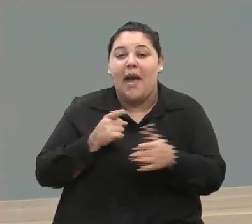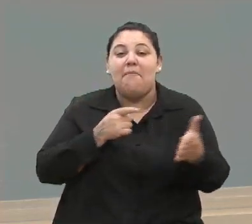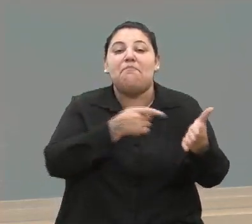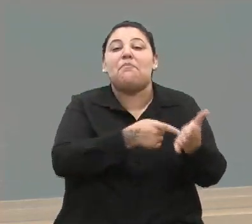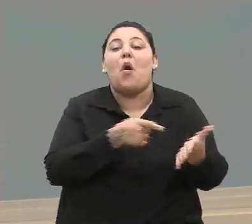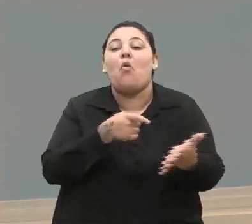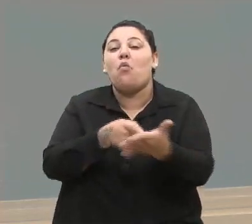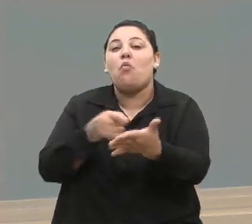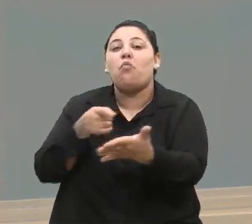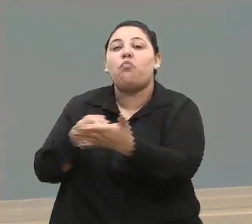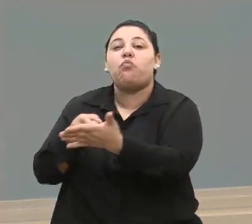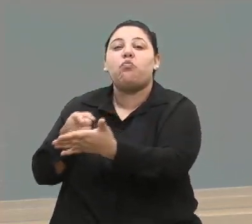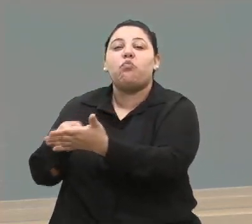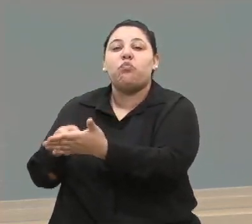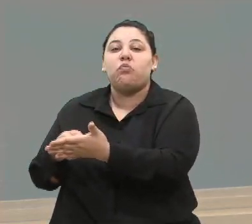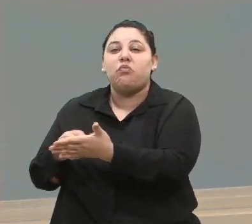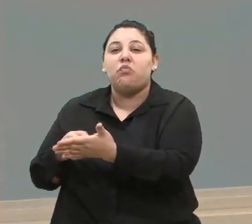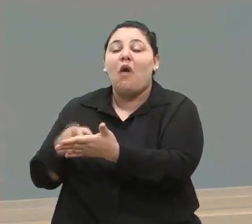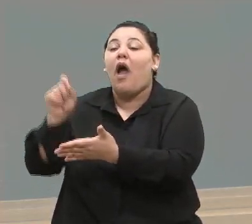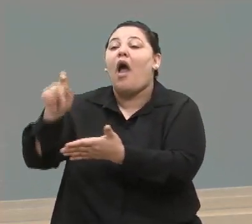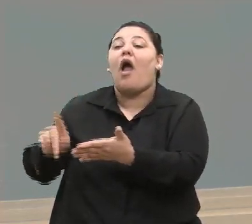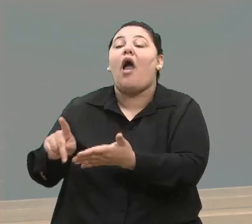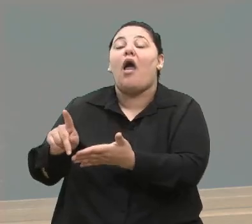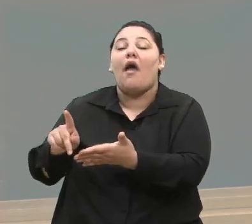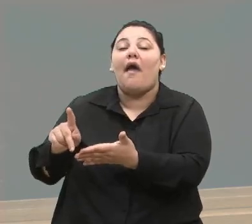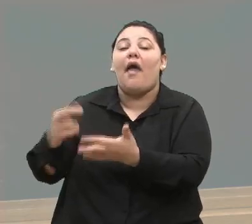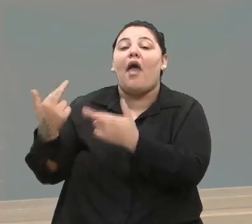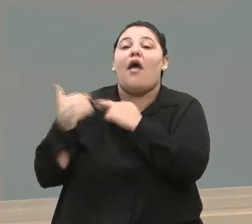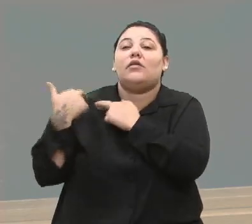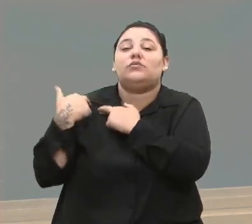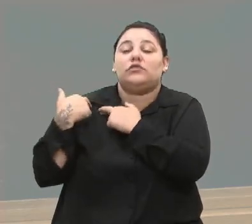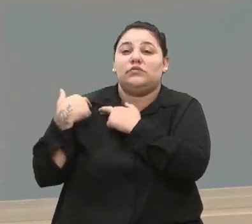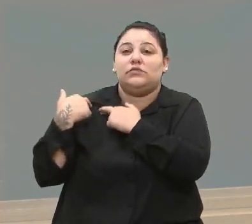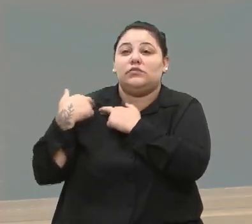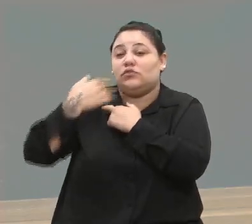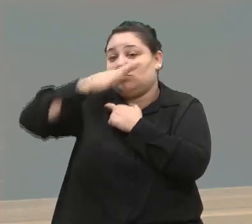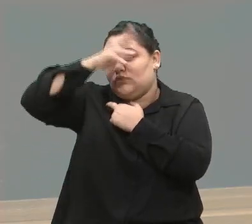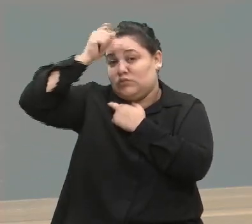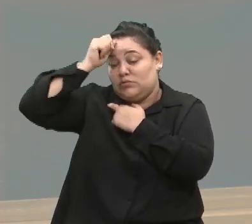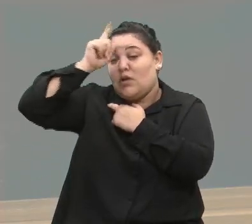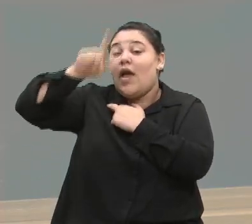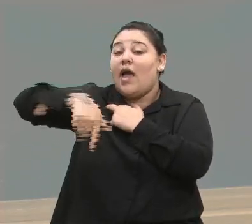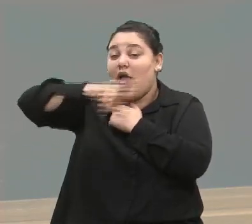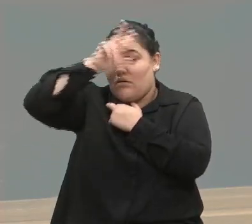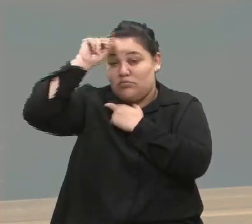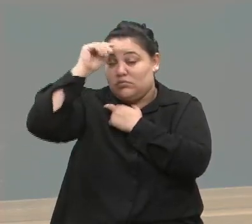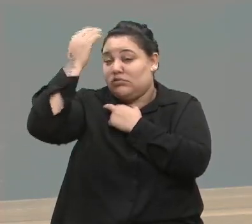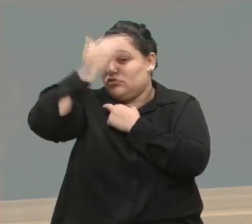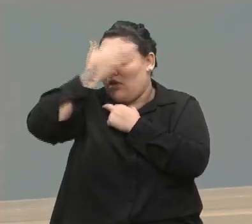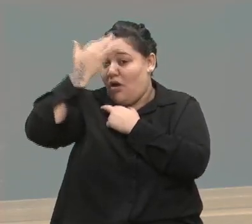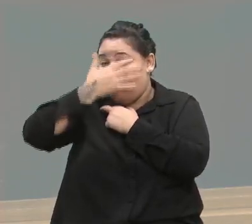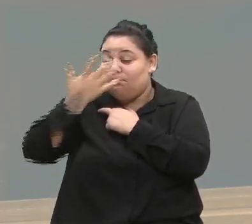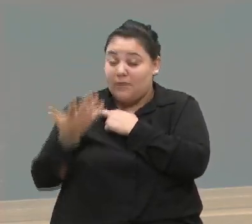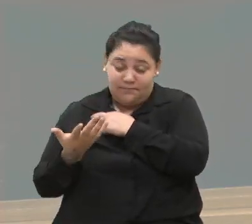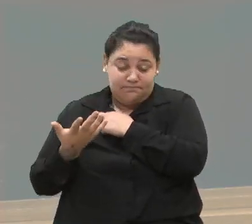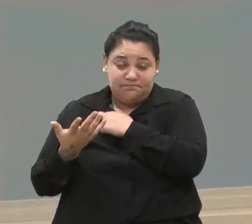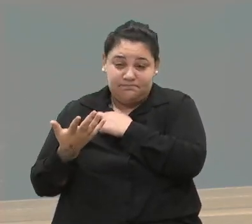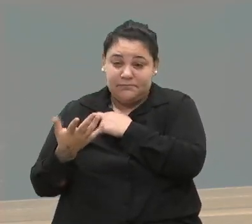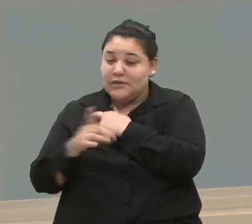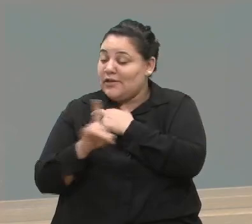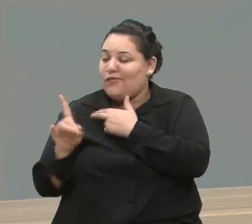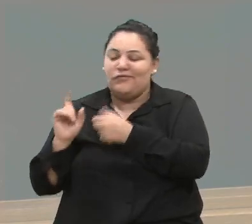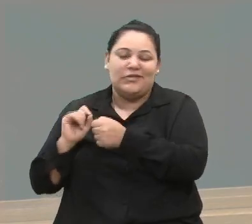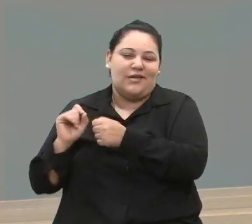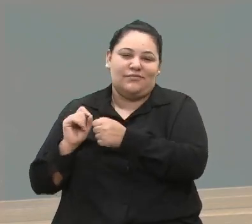mas quem responde pelo município é o prefeito municipal. Isso não foi feito.